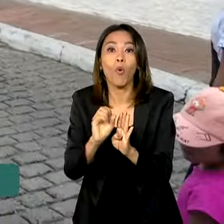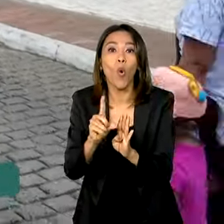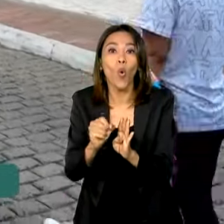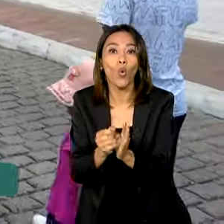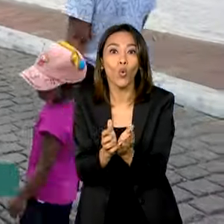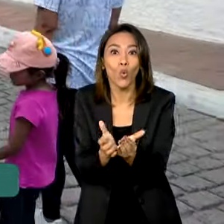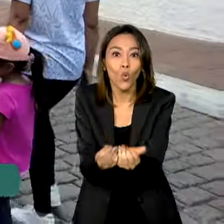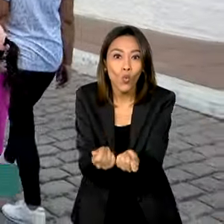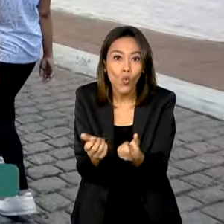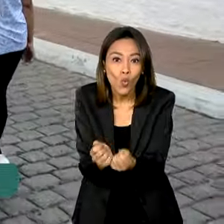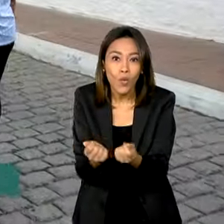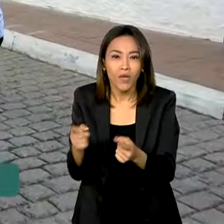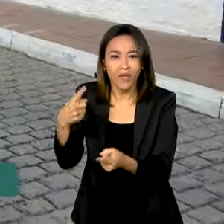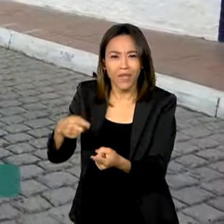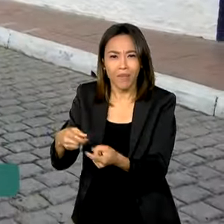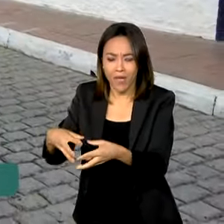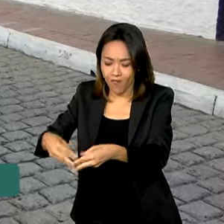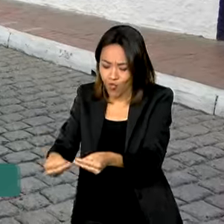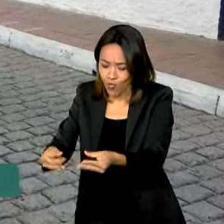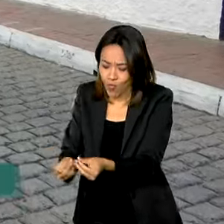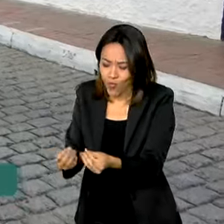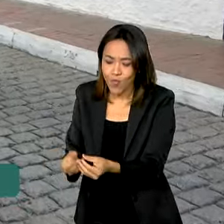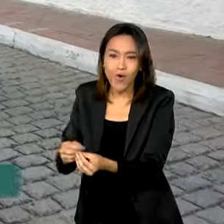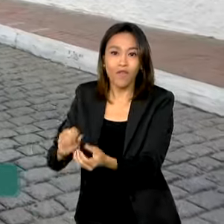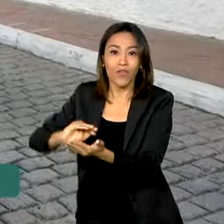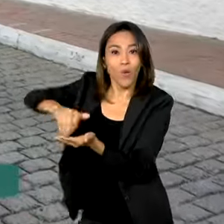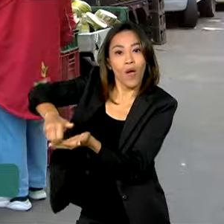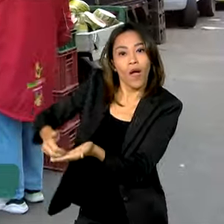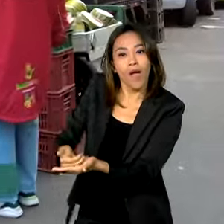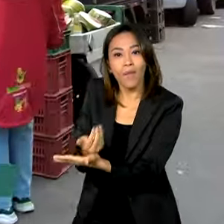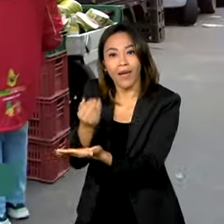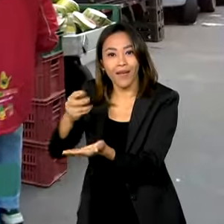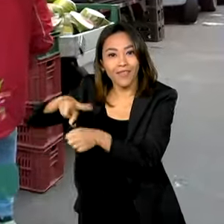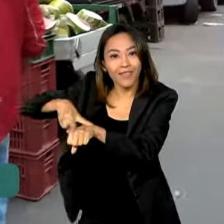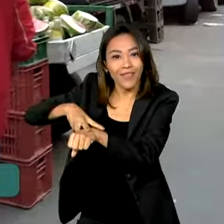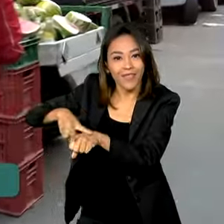guacamole, uma pasta salgada feita com abacate.